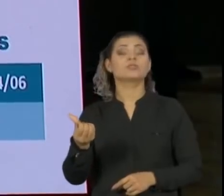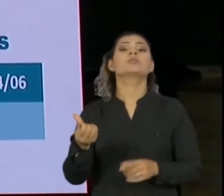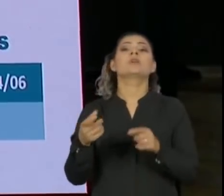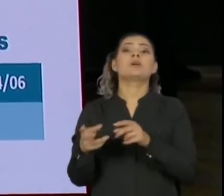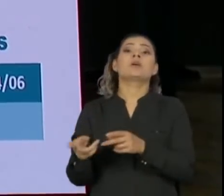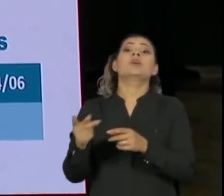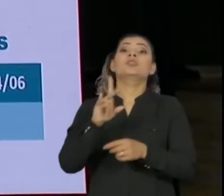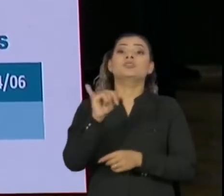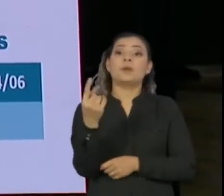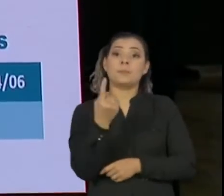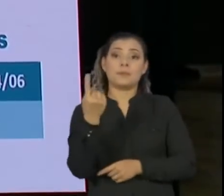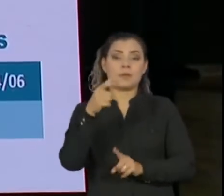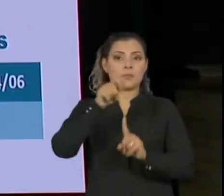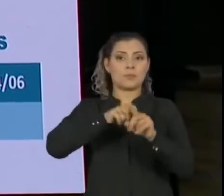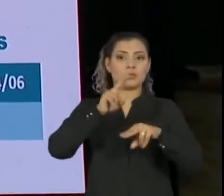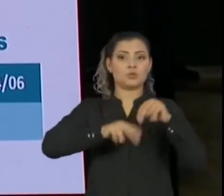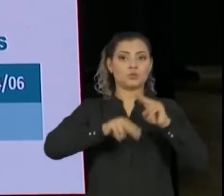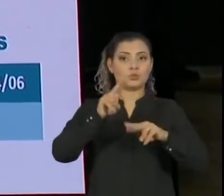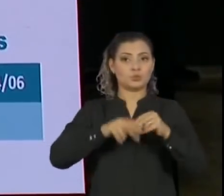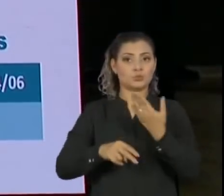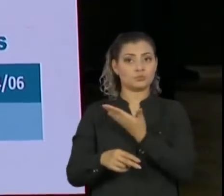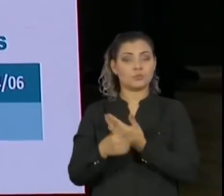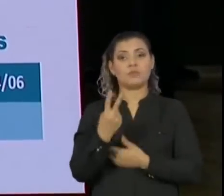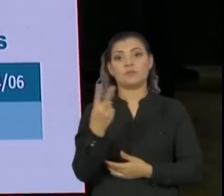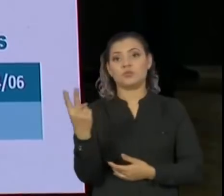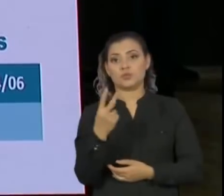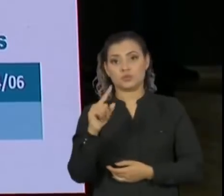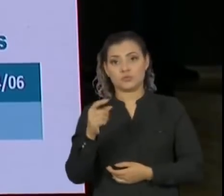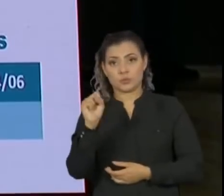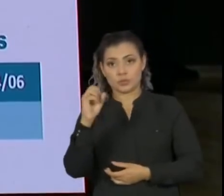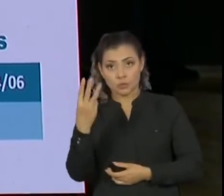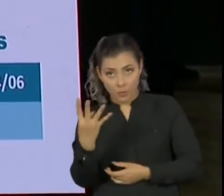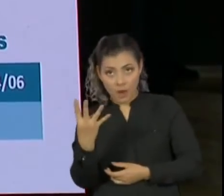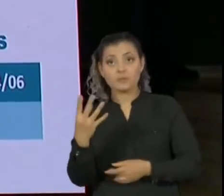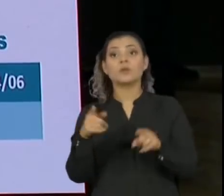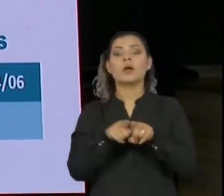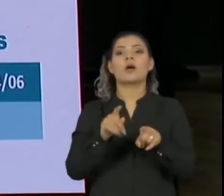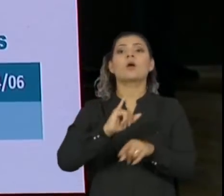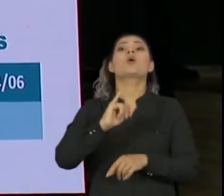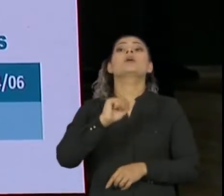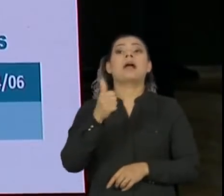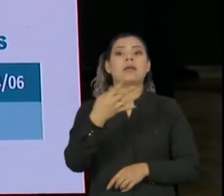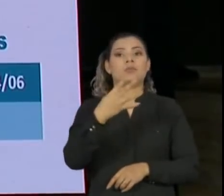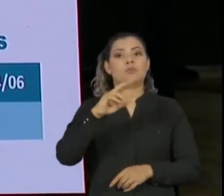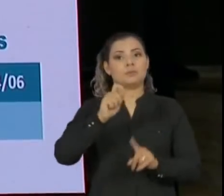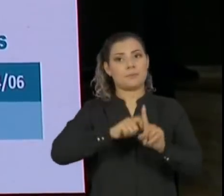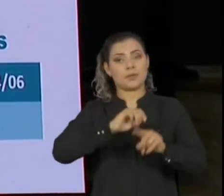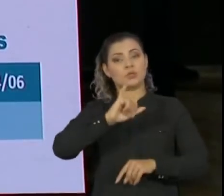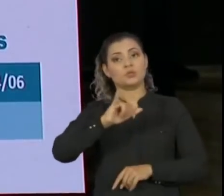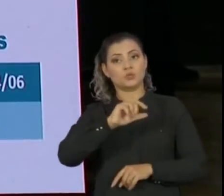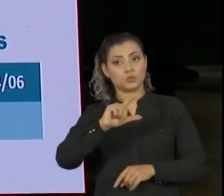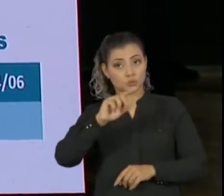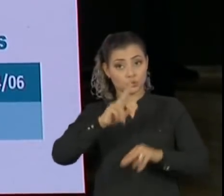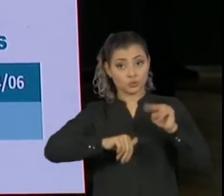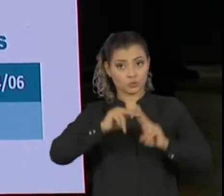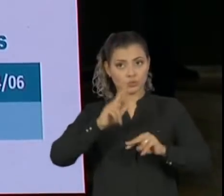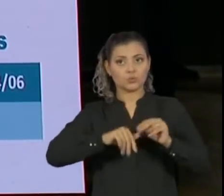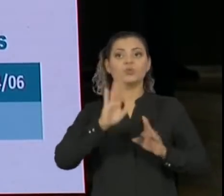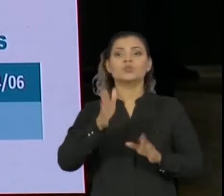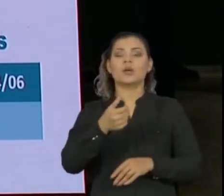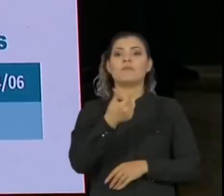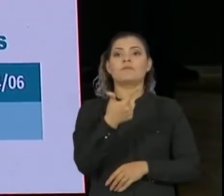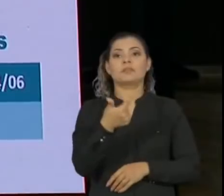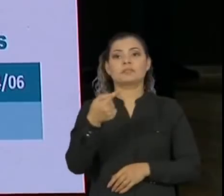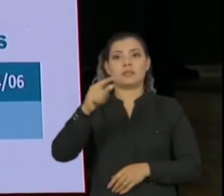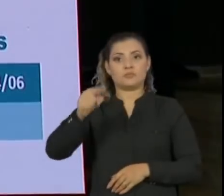22,84% dia 1º de junho e 27,2% no dia 14 de junho. Uma variação entre o dia 14 do mês